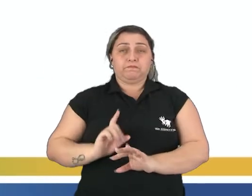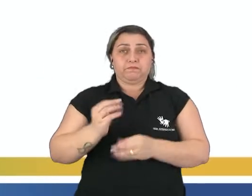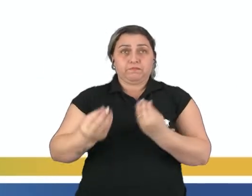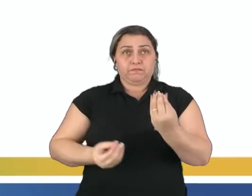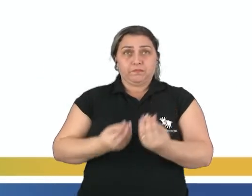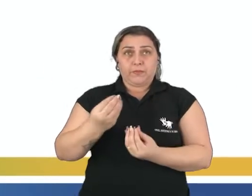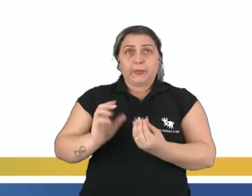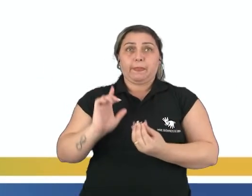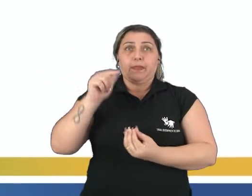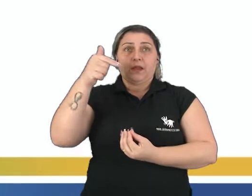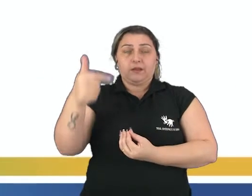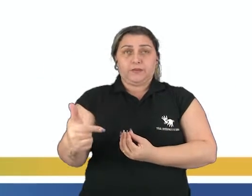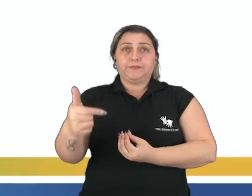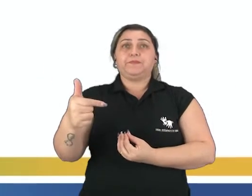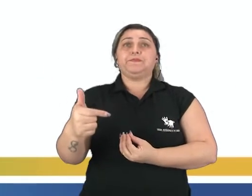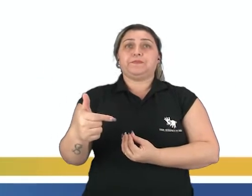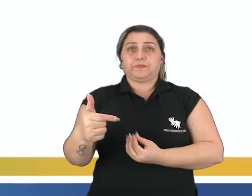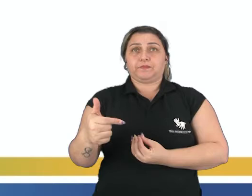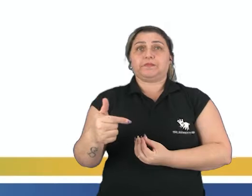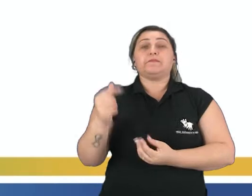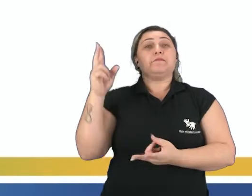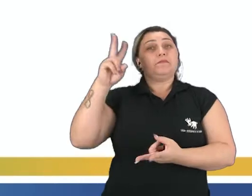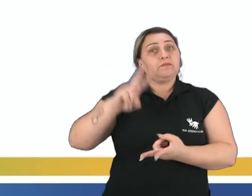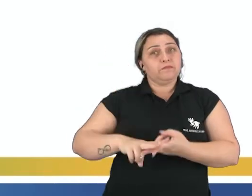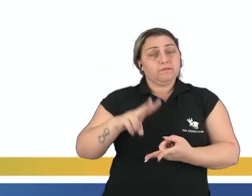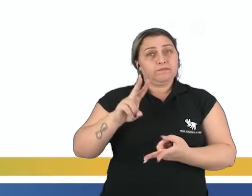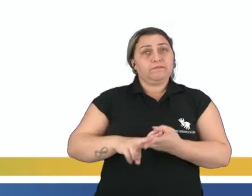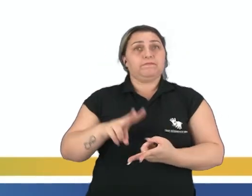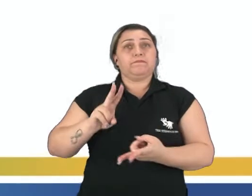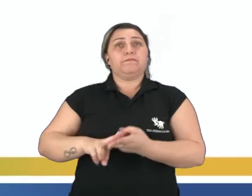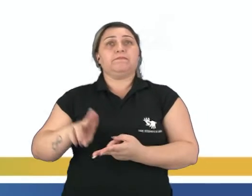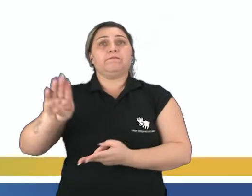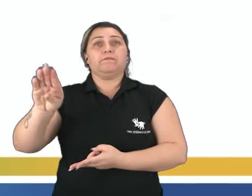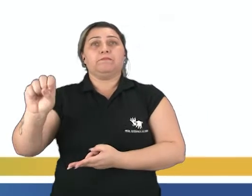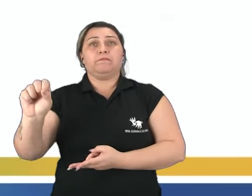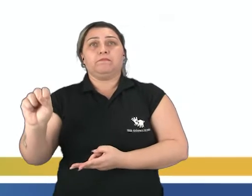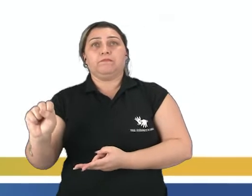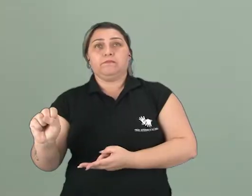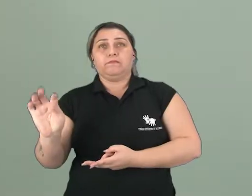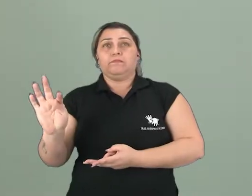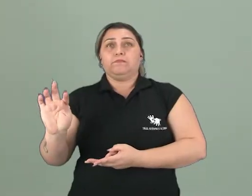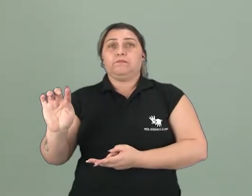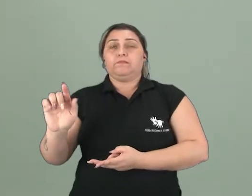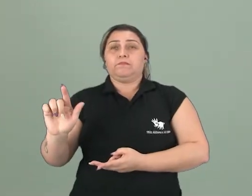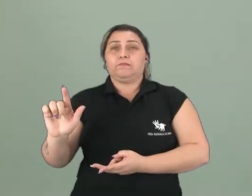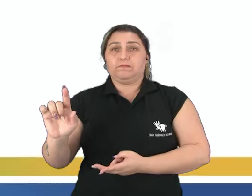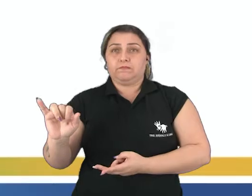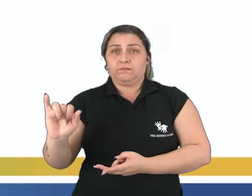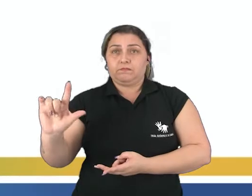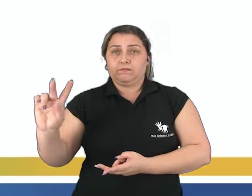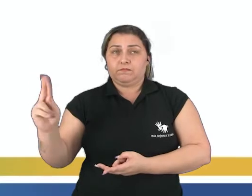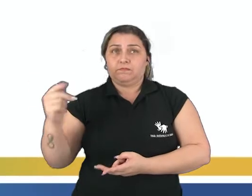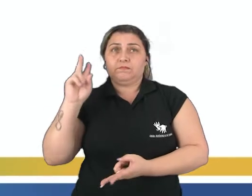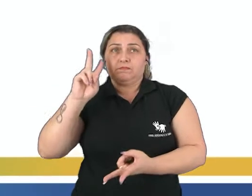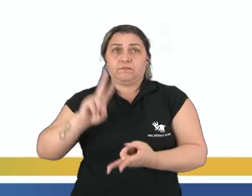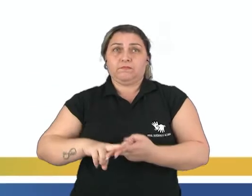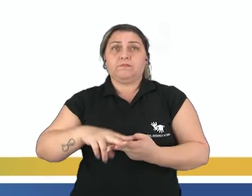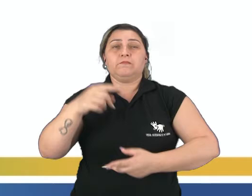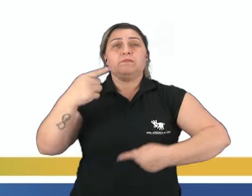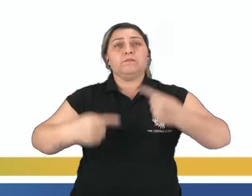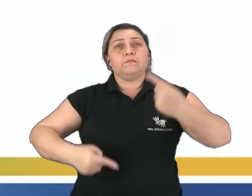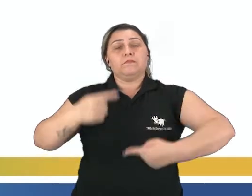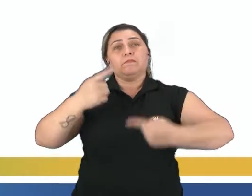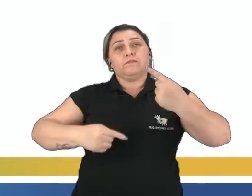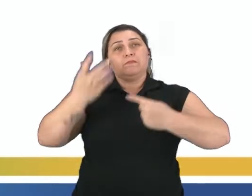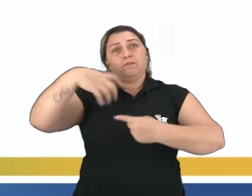Os oposicionistas eram presos na Bastilha, que era uma prisão política da monarquia, ou os